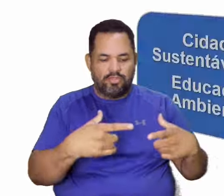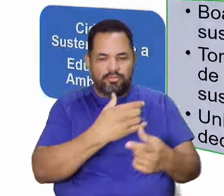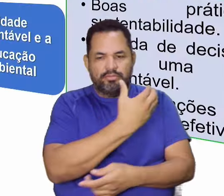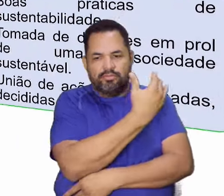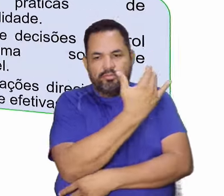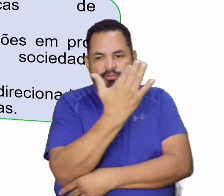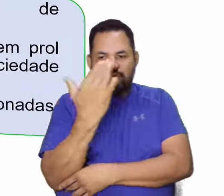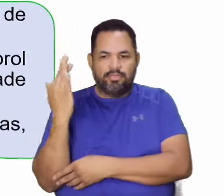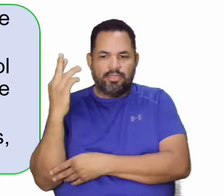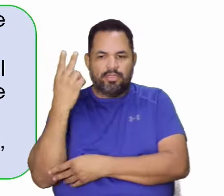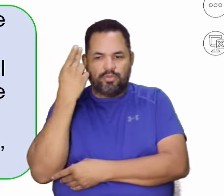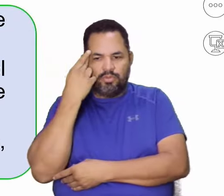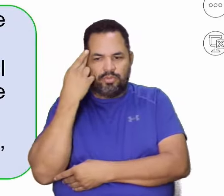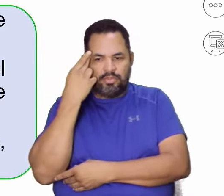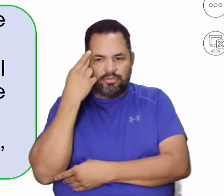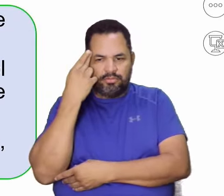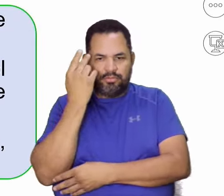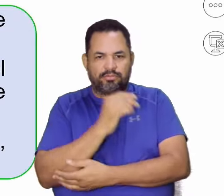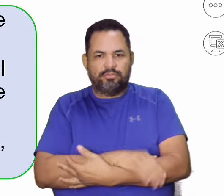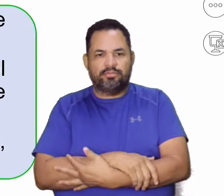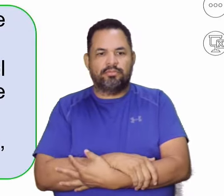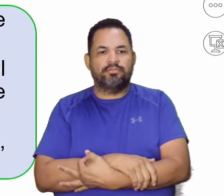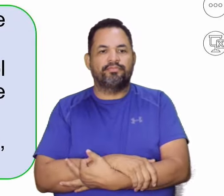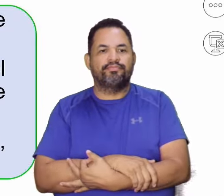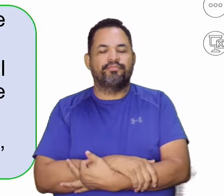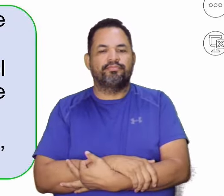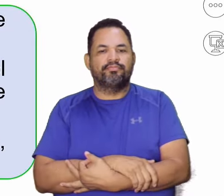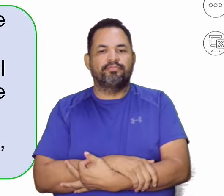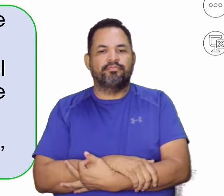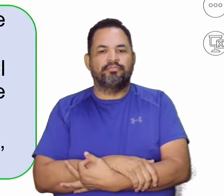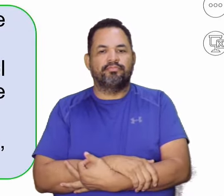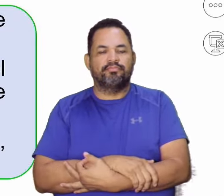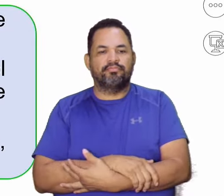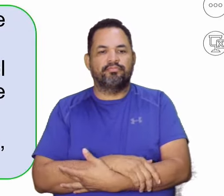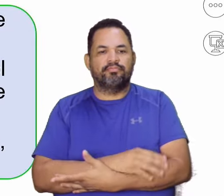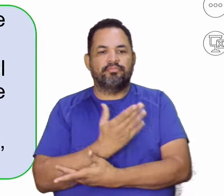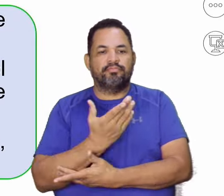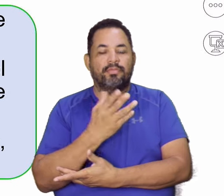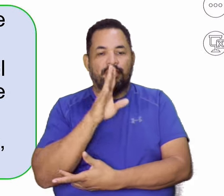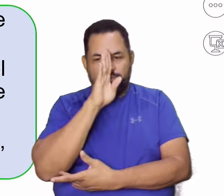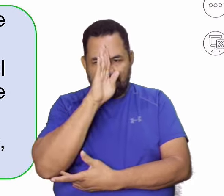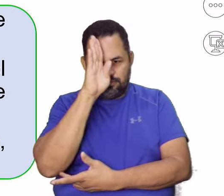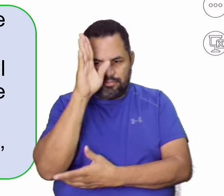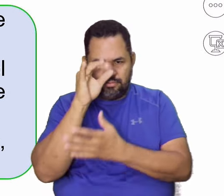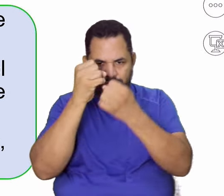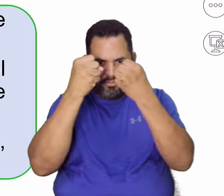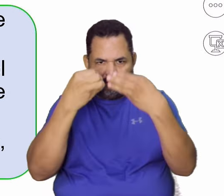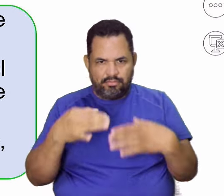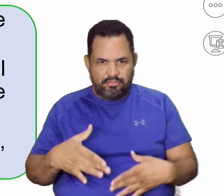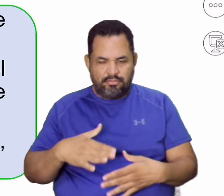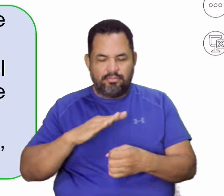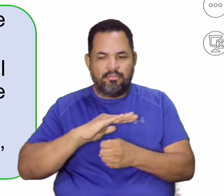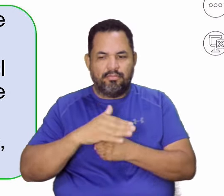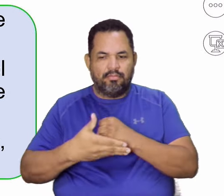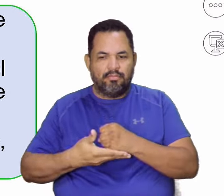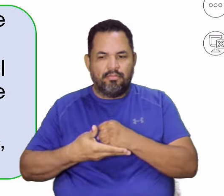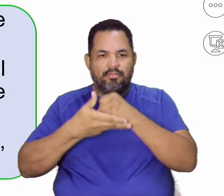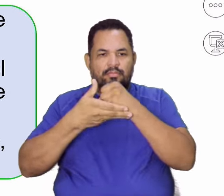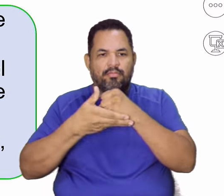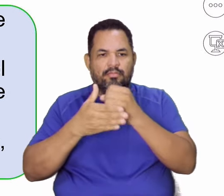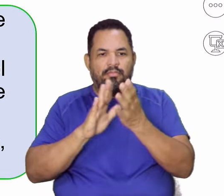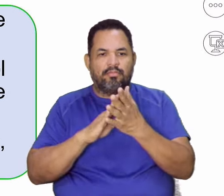naturais que que deve ser ressaltado profir principalmente aqui sobre a sustentabilidade e